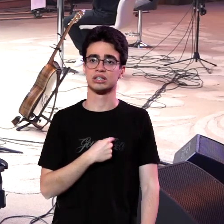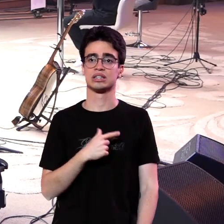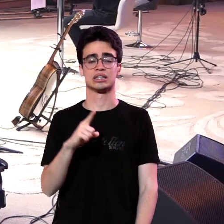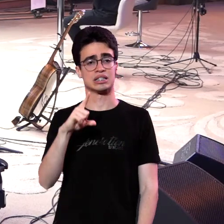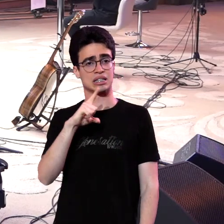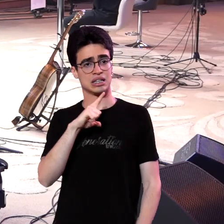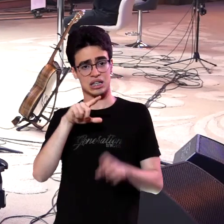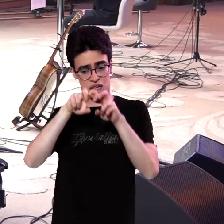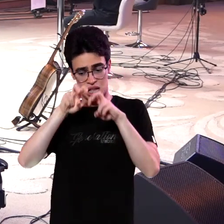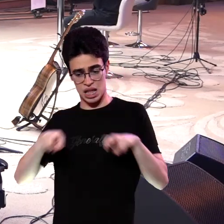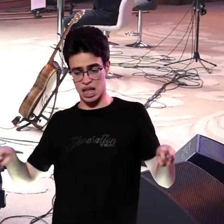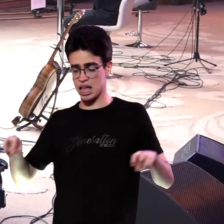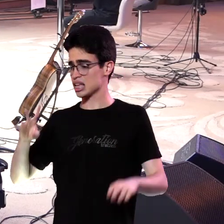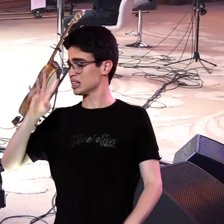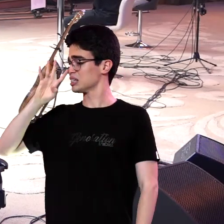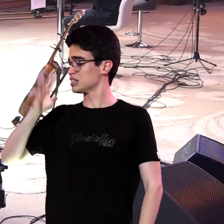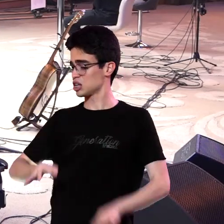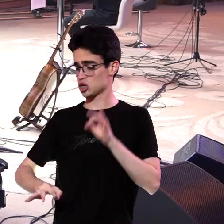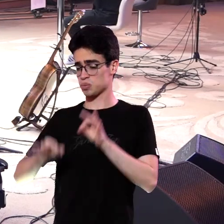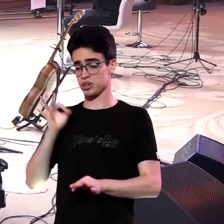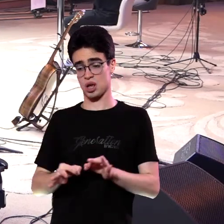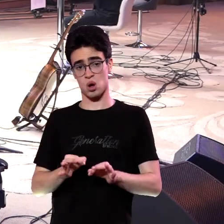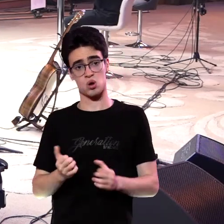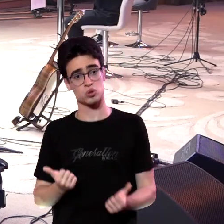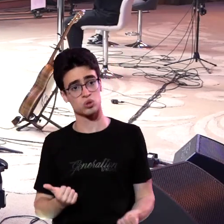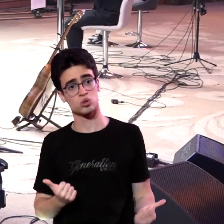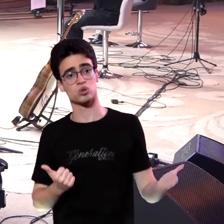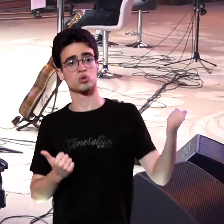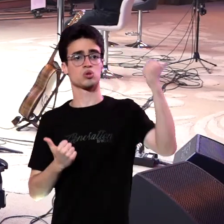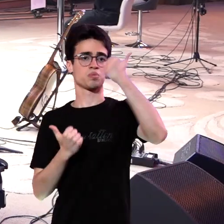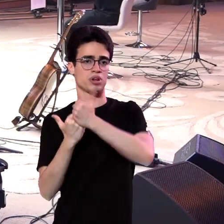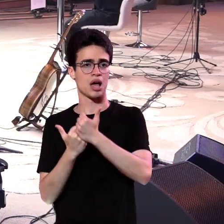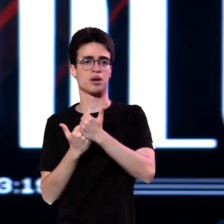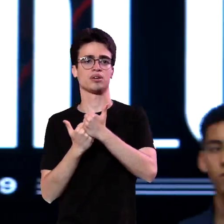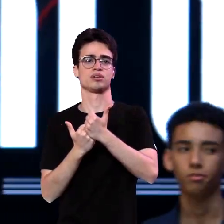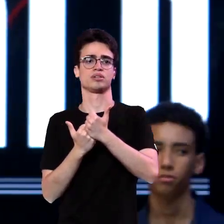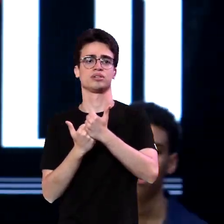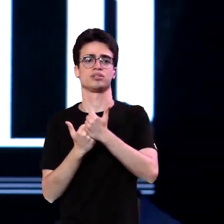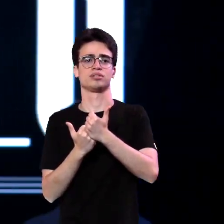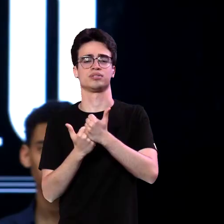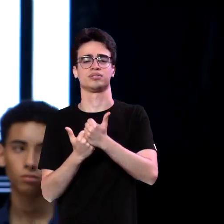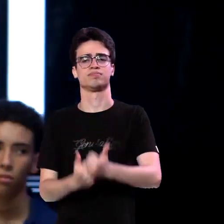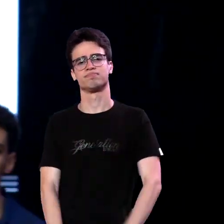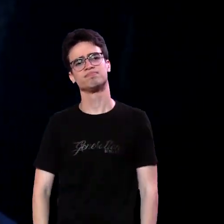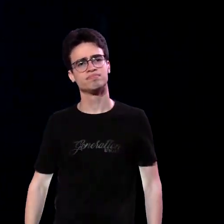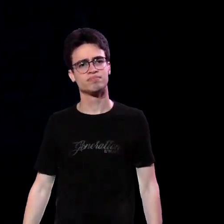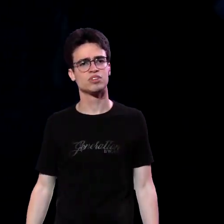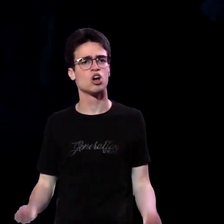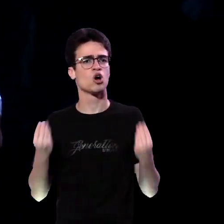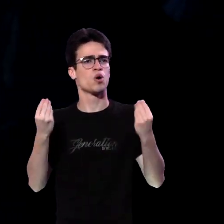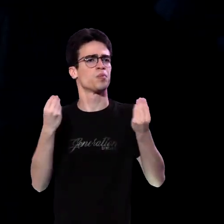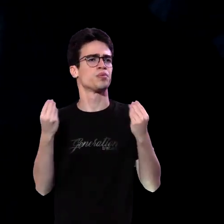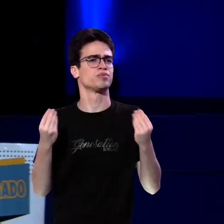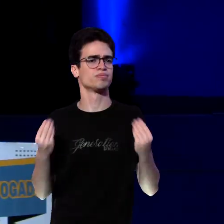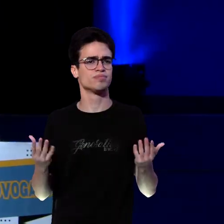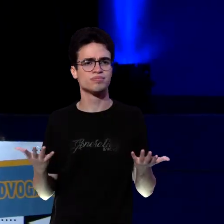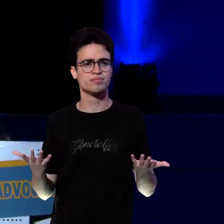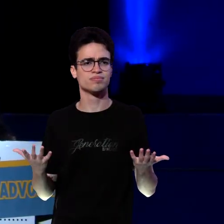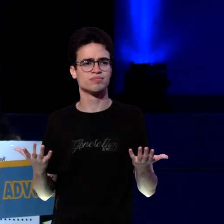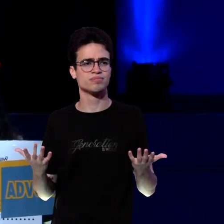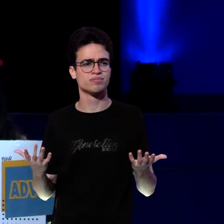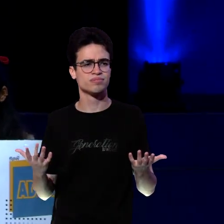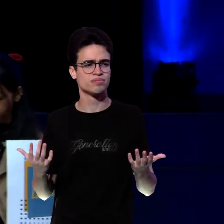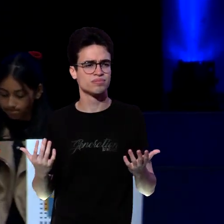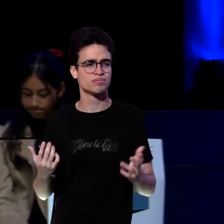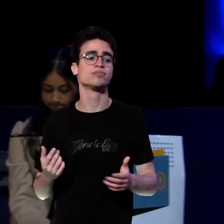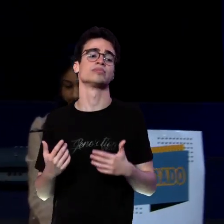fomos substituídos no tribunal. Como assim?